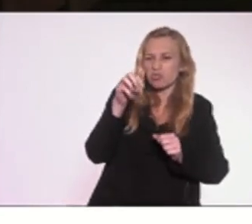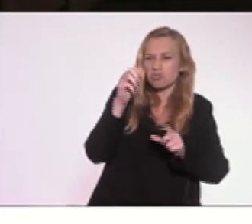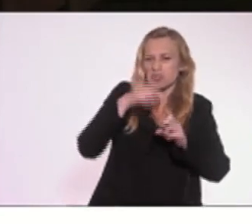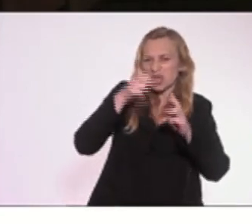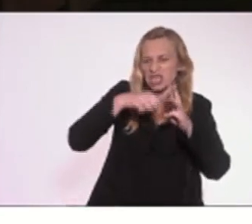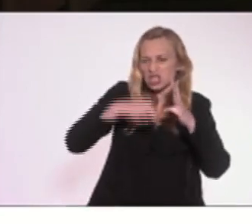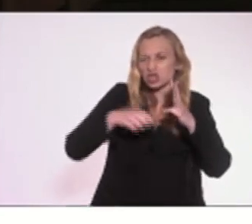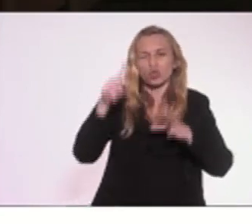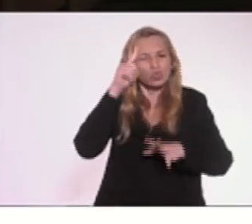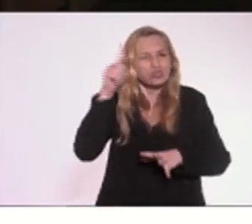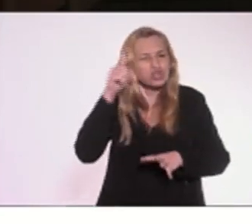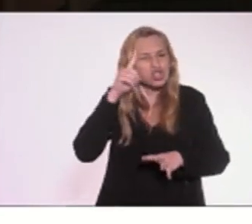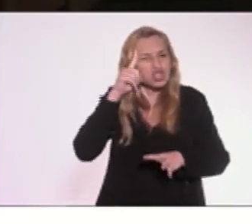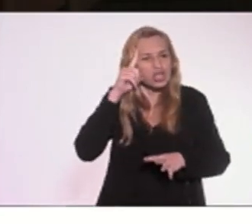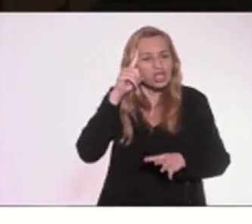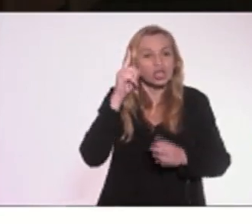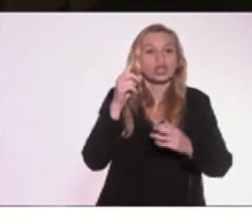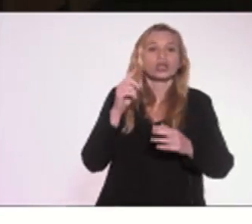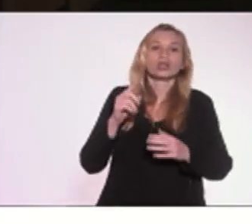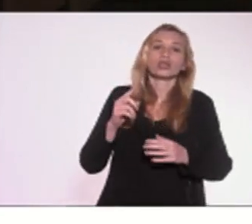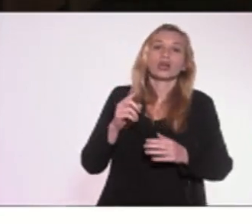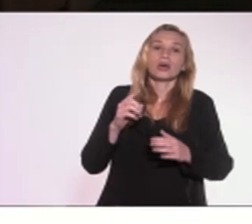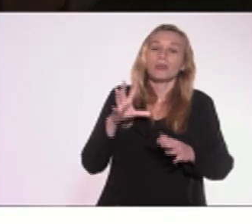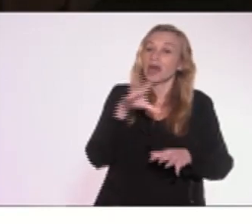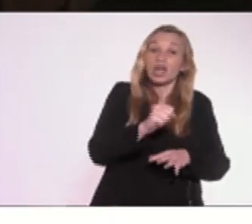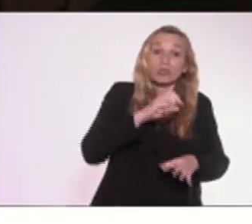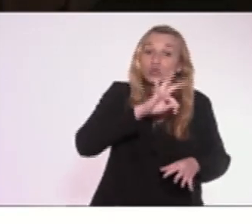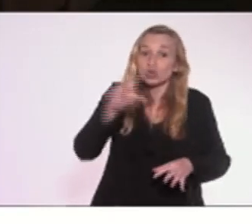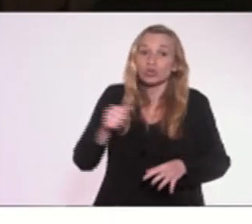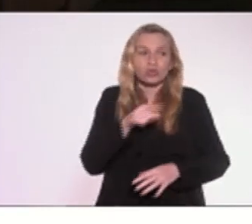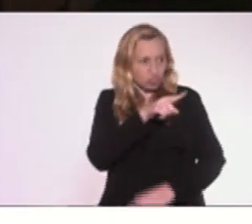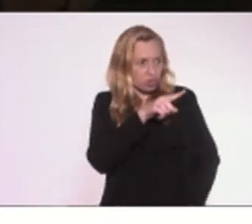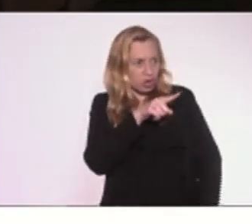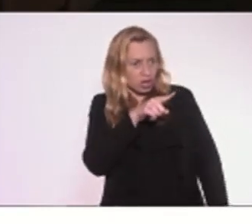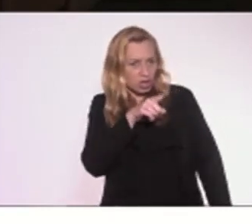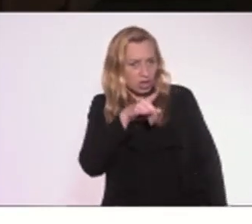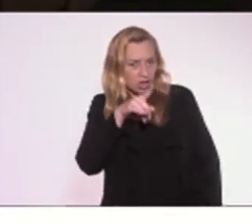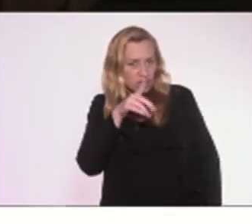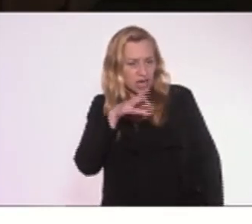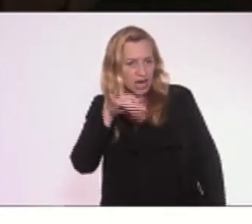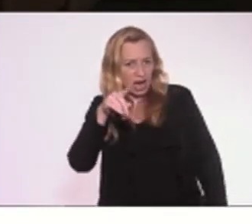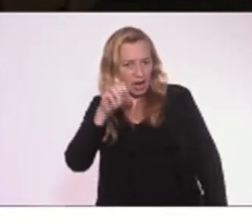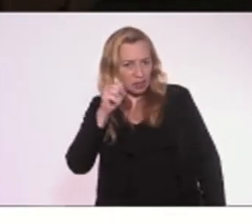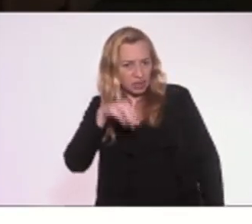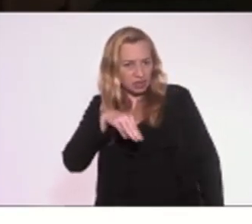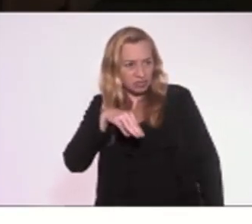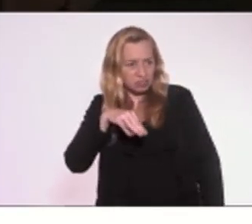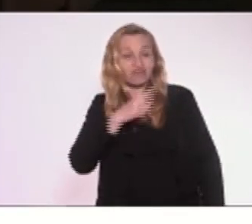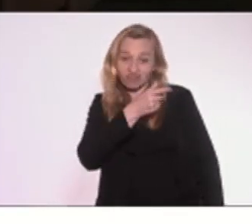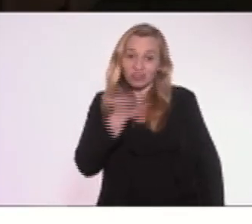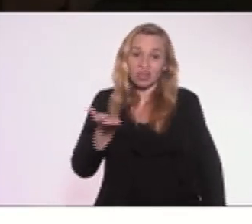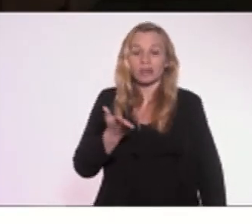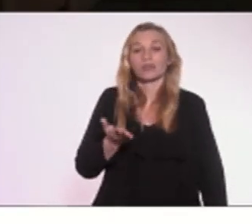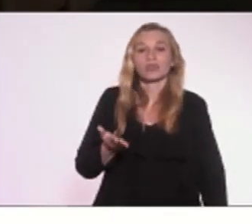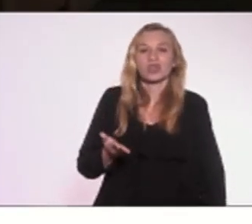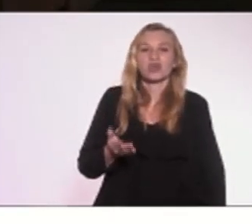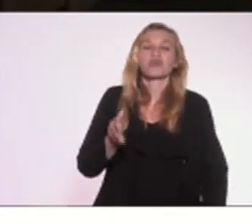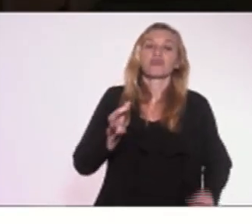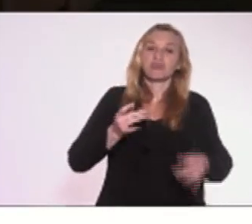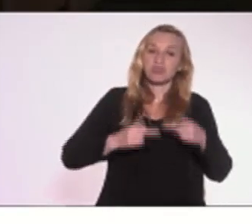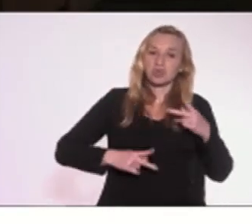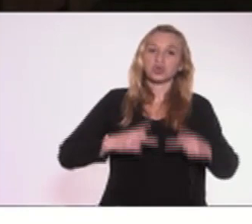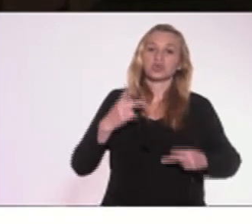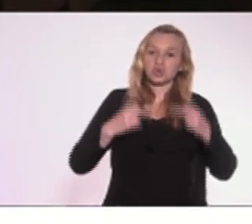meses, todos os dias. Pegamos todo mundo. Não foi, Carmen? Eu conheço a Carmen trabalhando na sua essência. Que promotora de